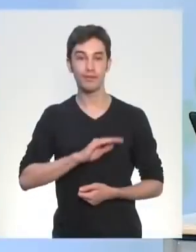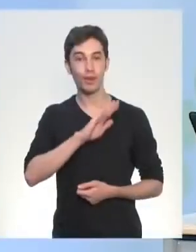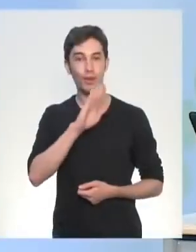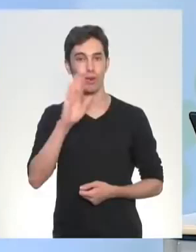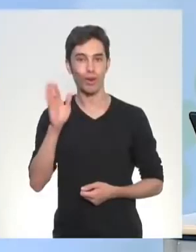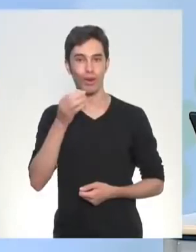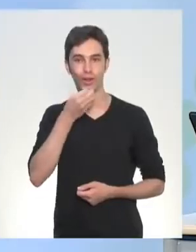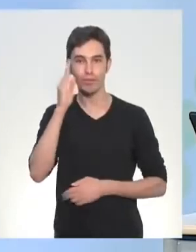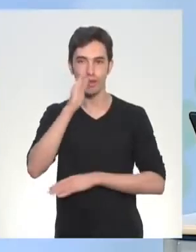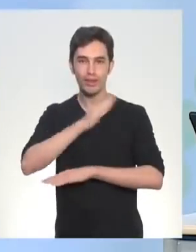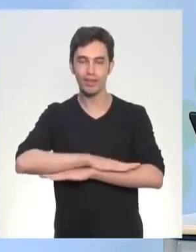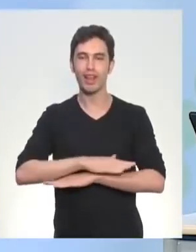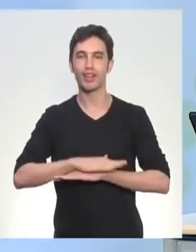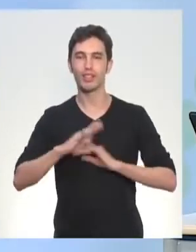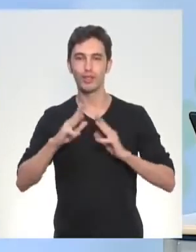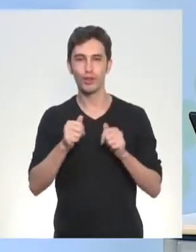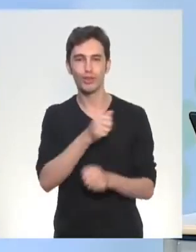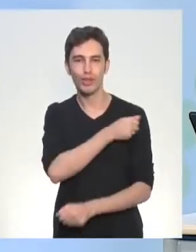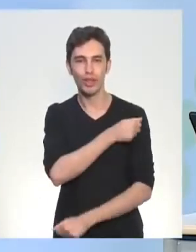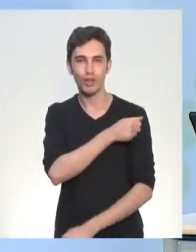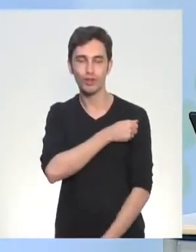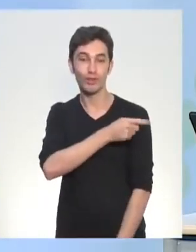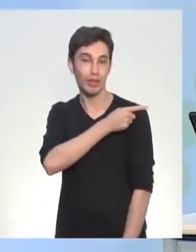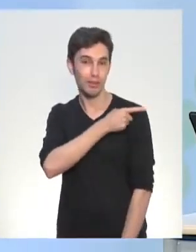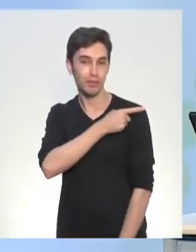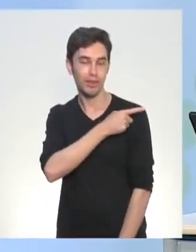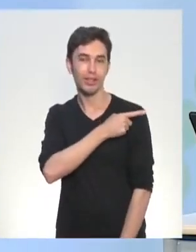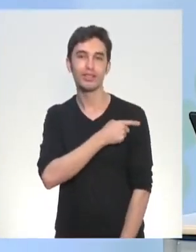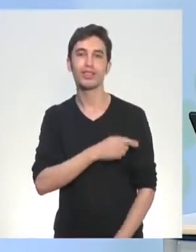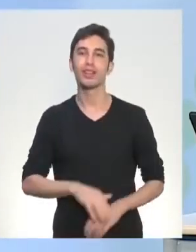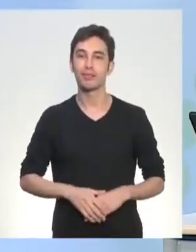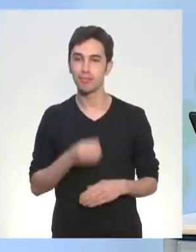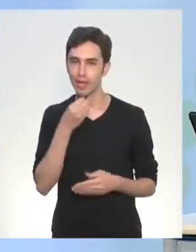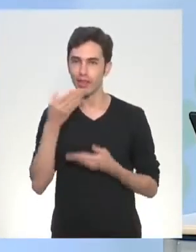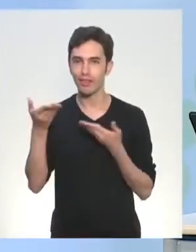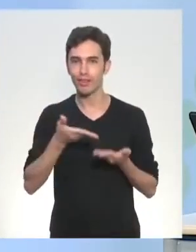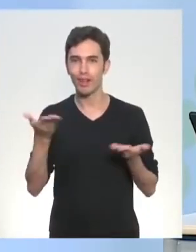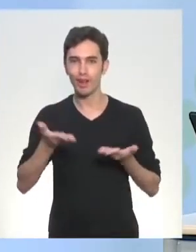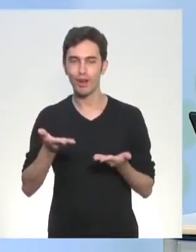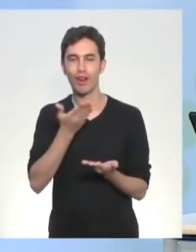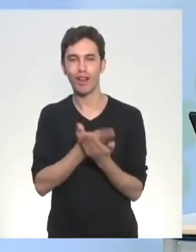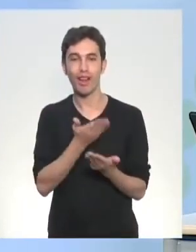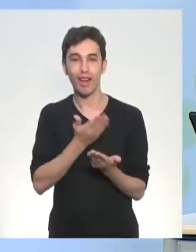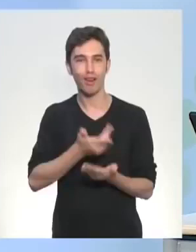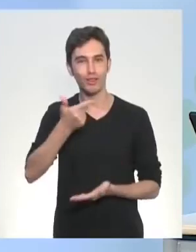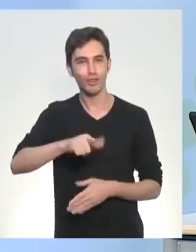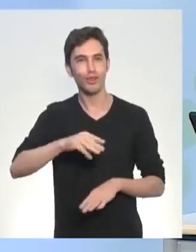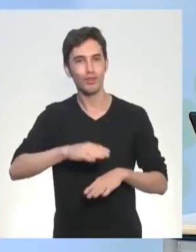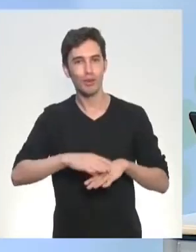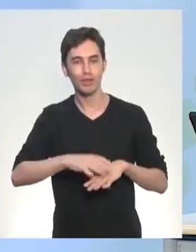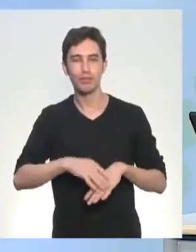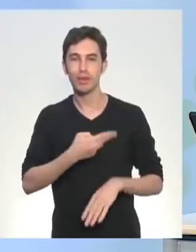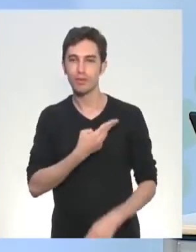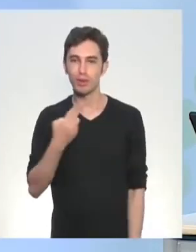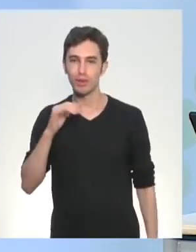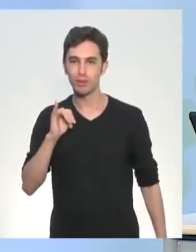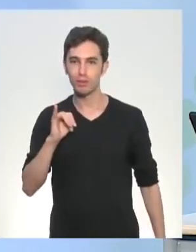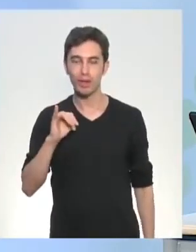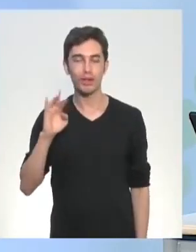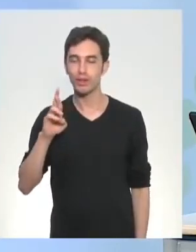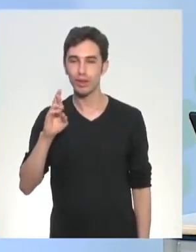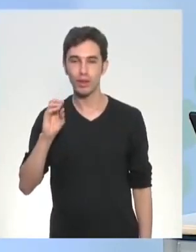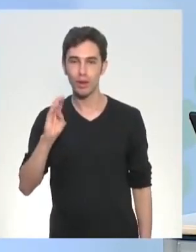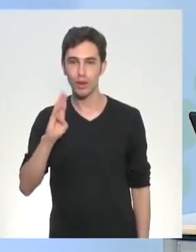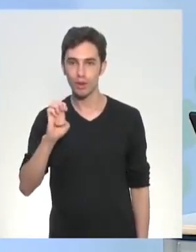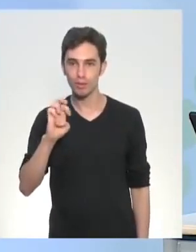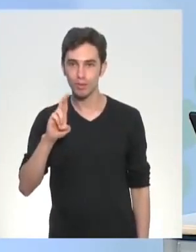Olá, boa tarde, alunos da primeira série do ensino médio. Sejam todos bem-vindos a mais uma aula de matemática. Eu sou a professora